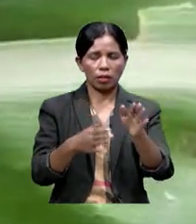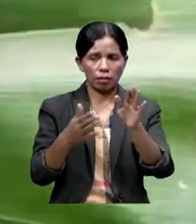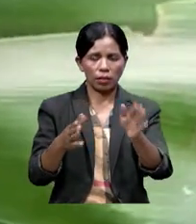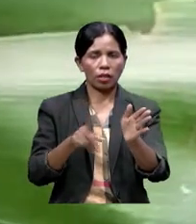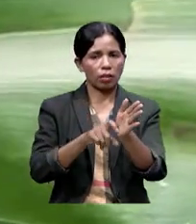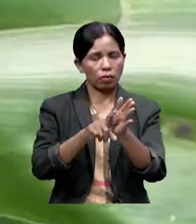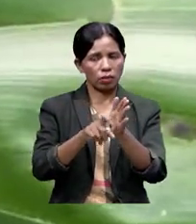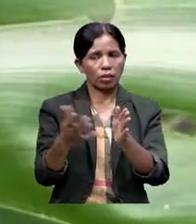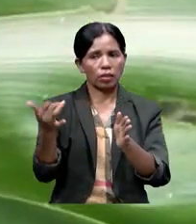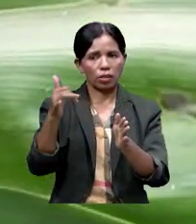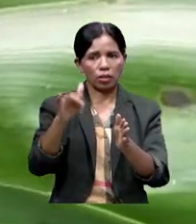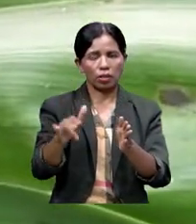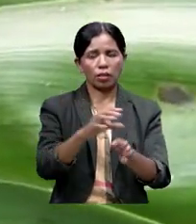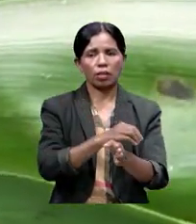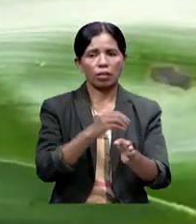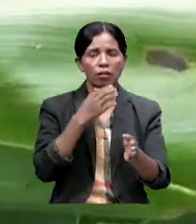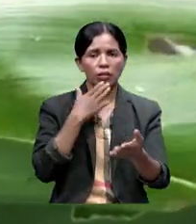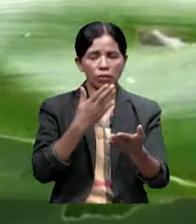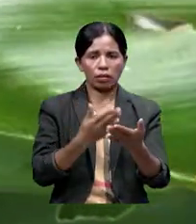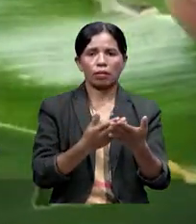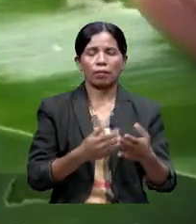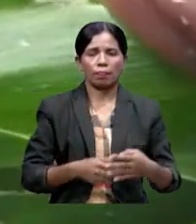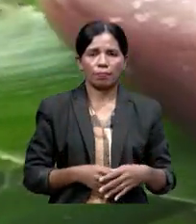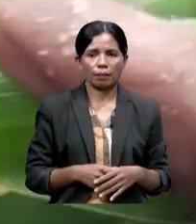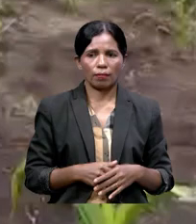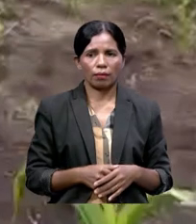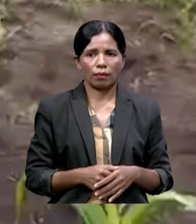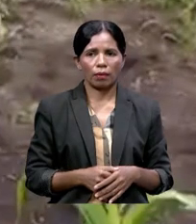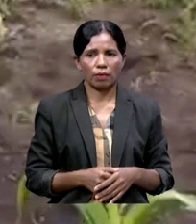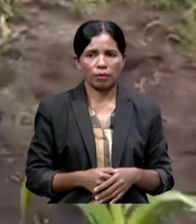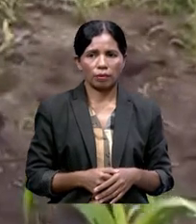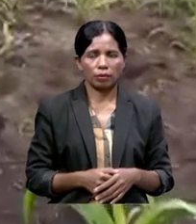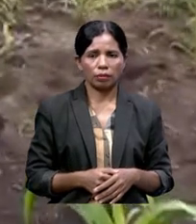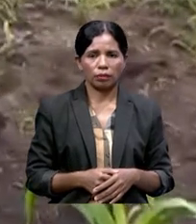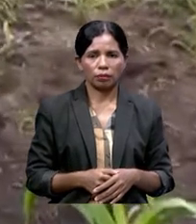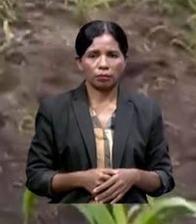no belesai adubo ka fertilizante Tito Silva Leo Borges Ziemen.